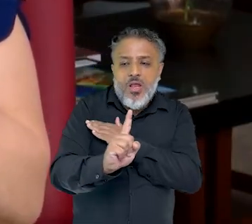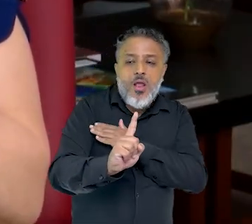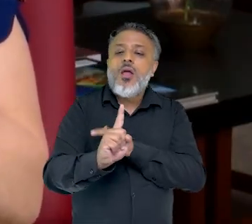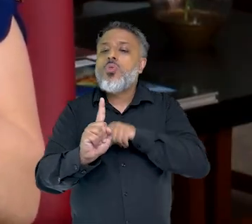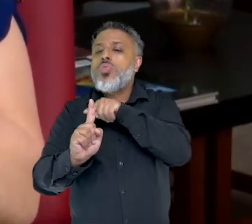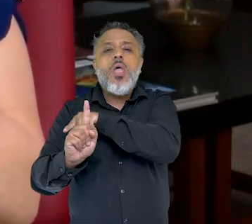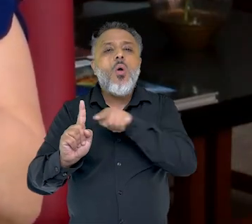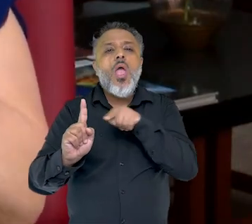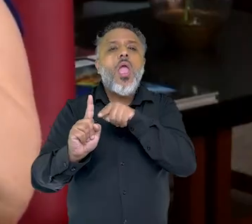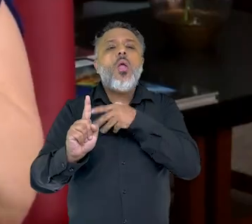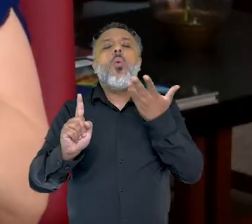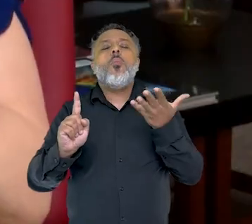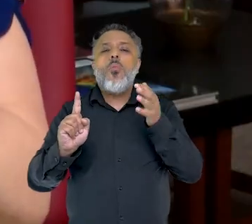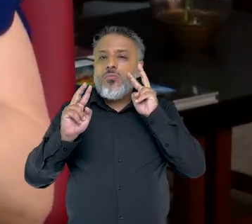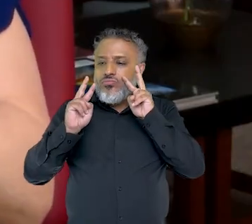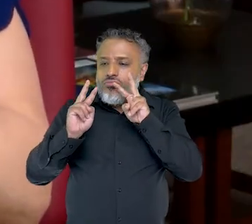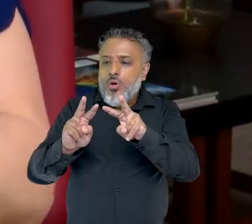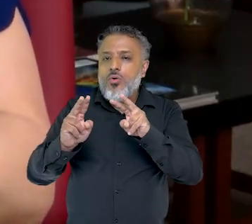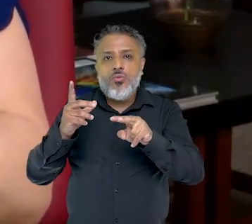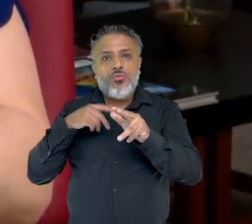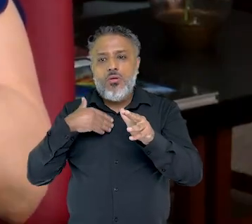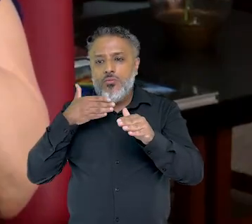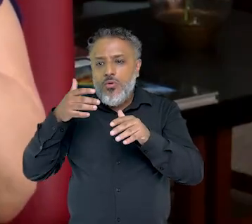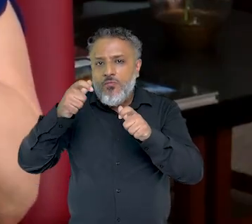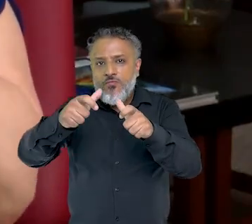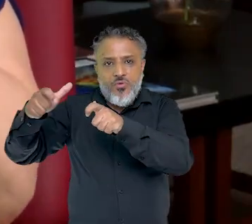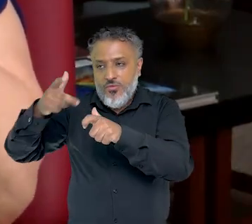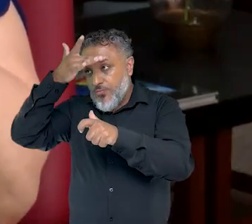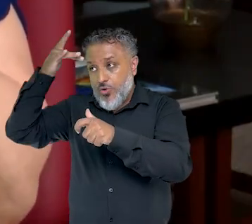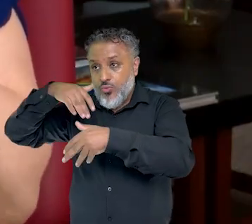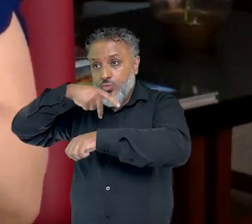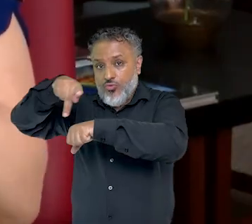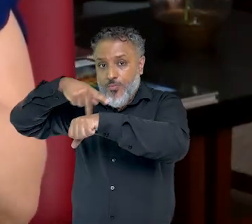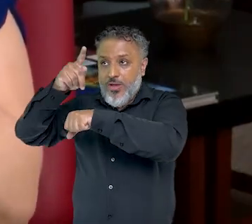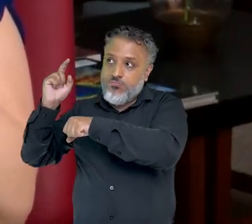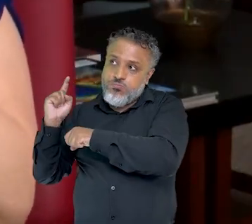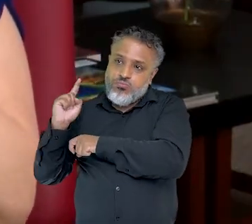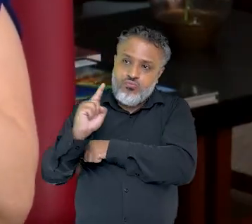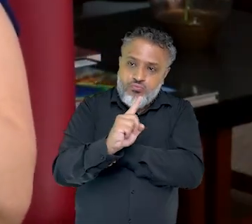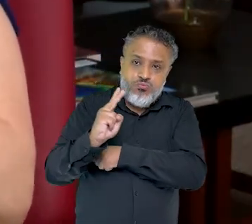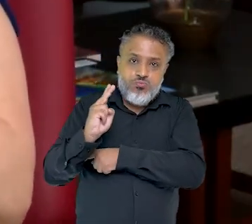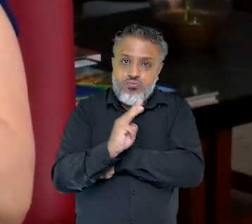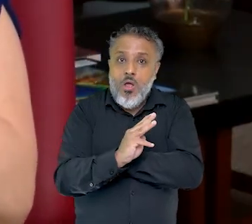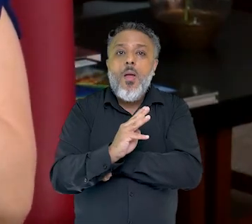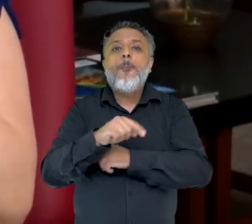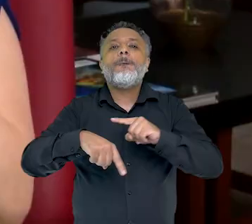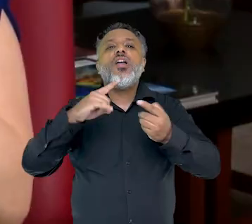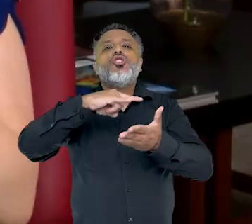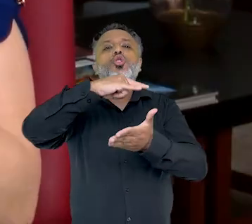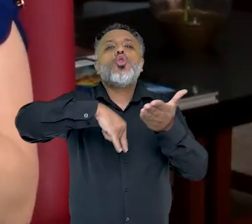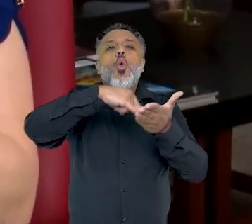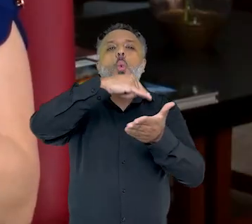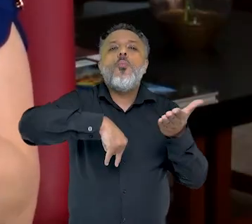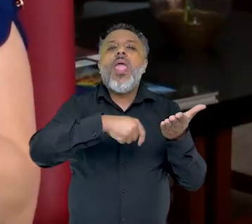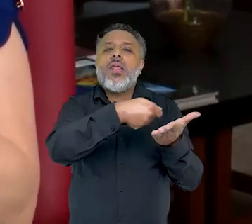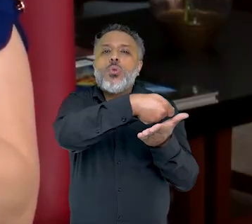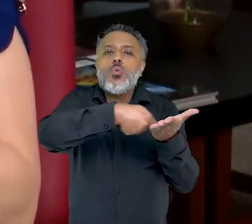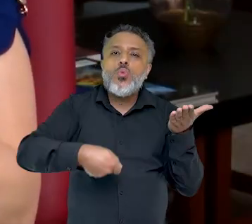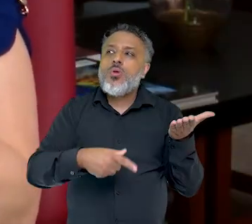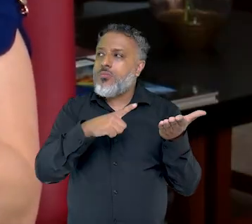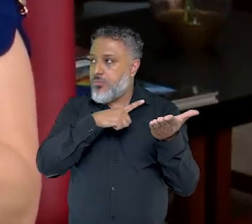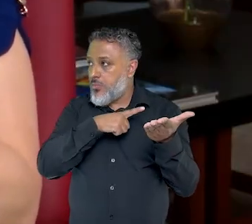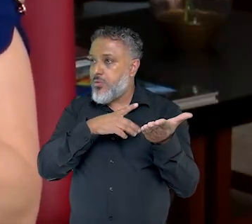de conter fluxos migratórios, mas de documentar essas pessoas, porque de